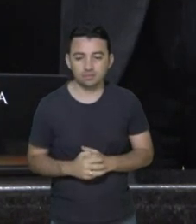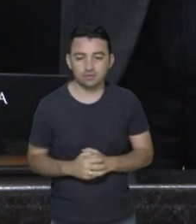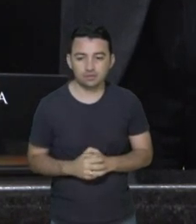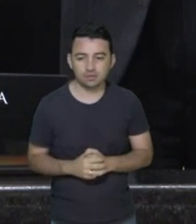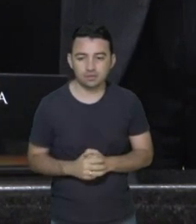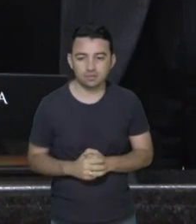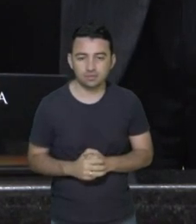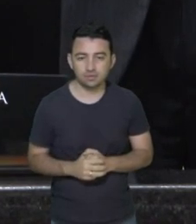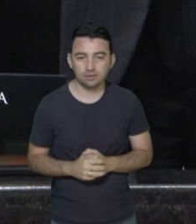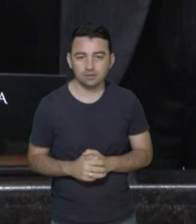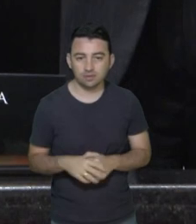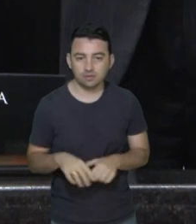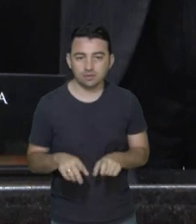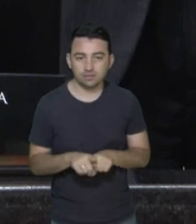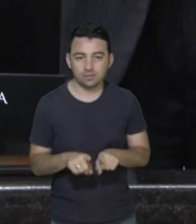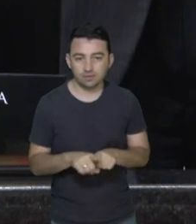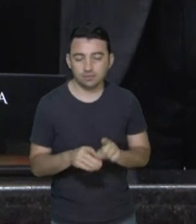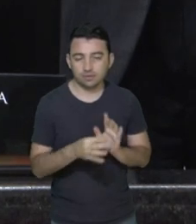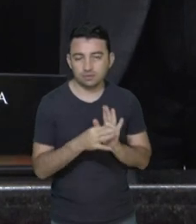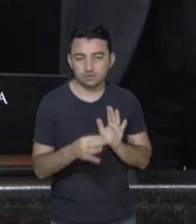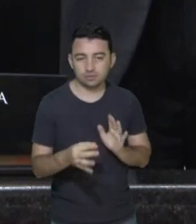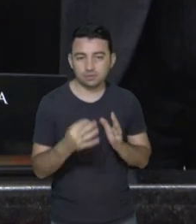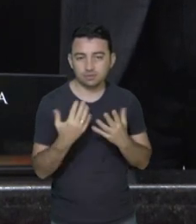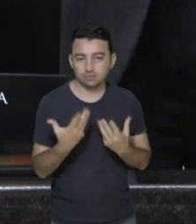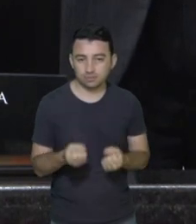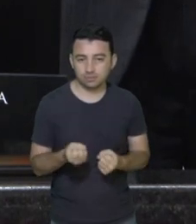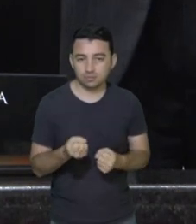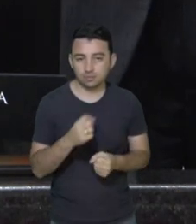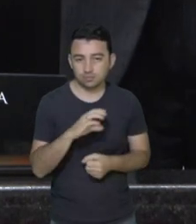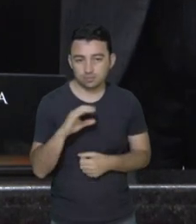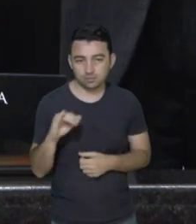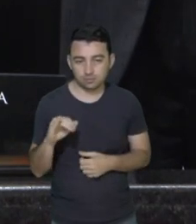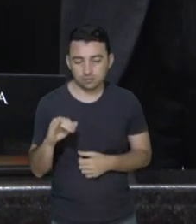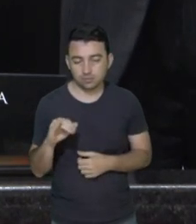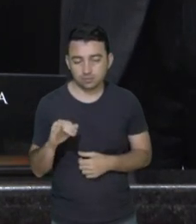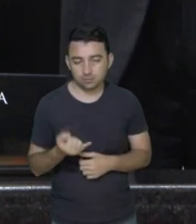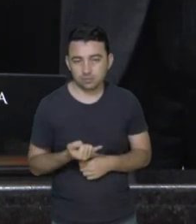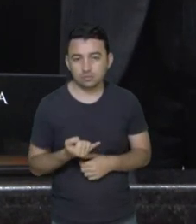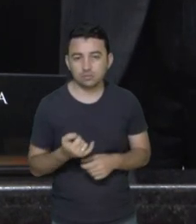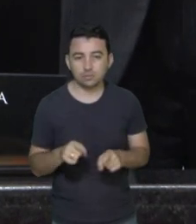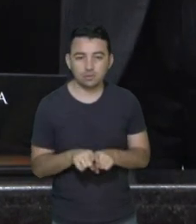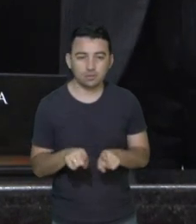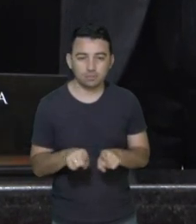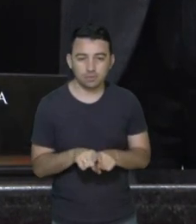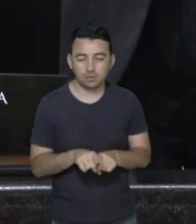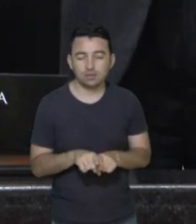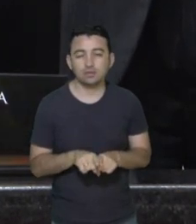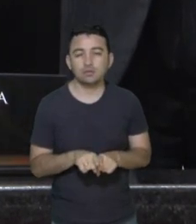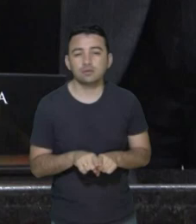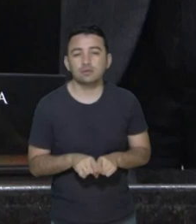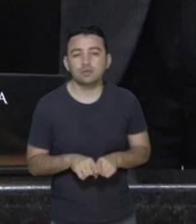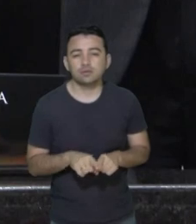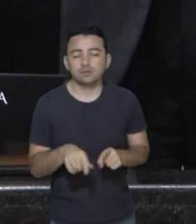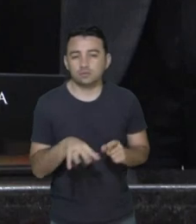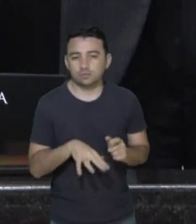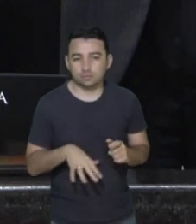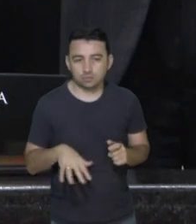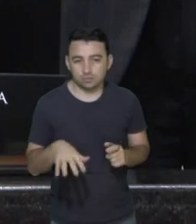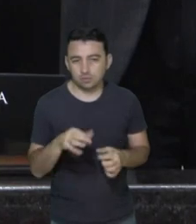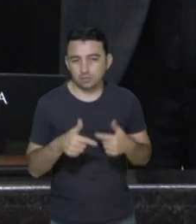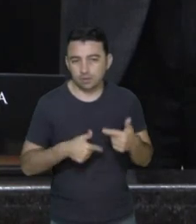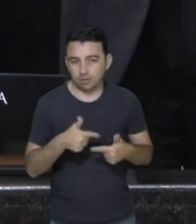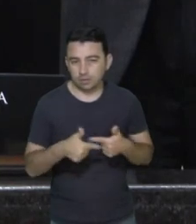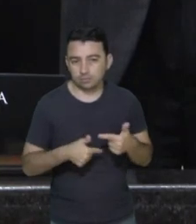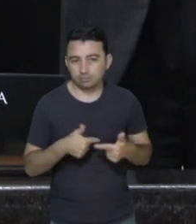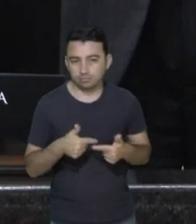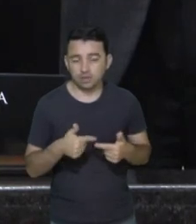Tem parecer favorável da Comissão de Justiça, da Comissão de Finanças e da Comissão de Trabalho. Eu informo aos senhores